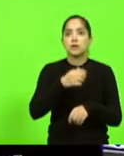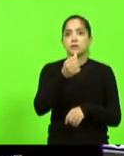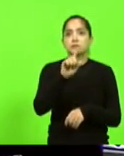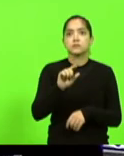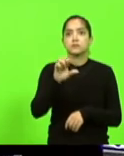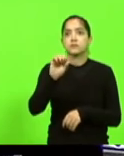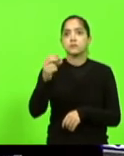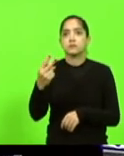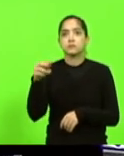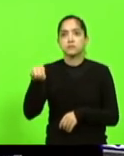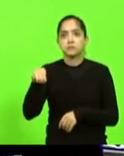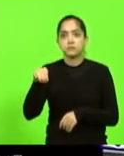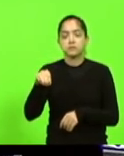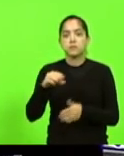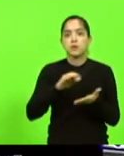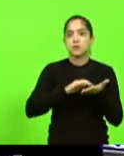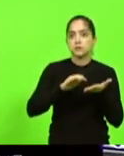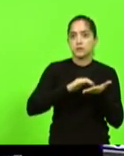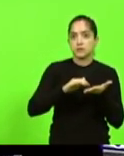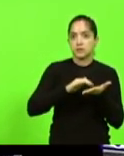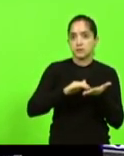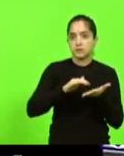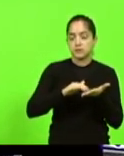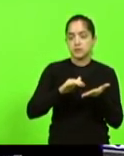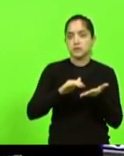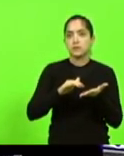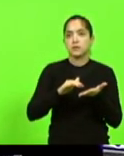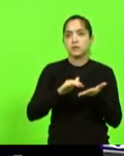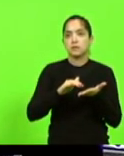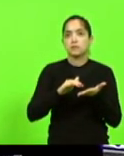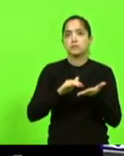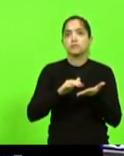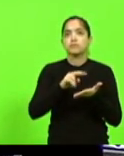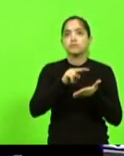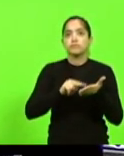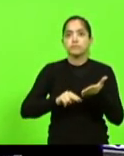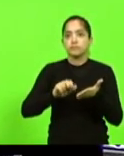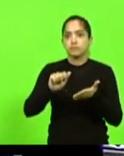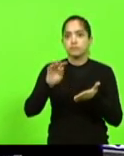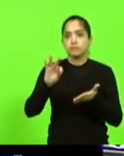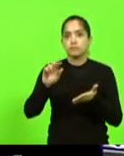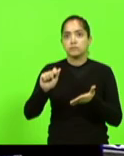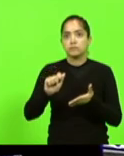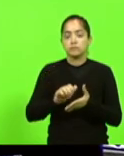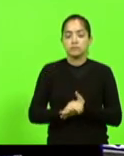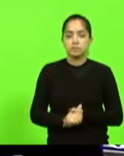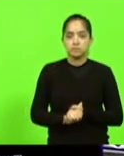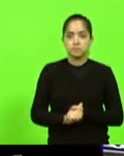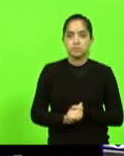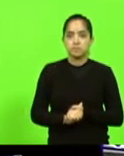minutos, para constar o secretário, o segundo secretário Lavrou, a presente ata.